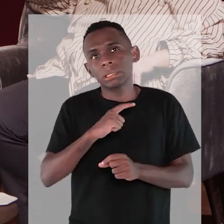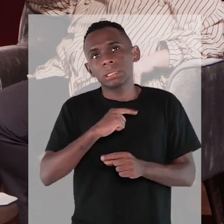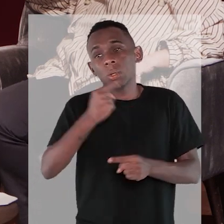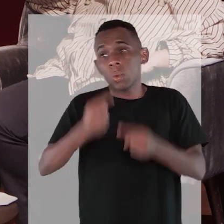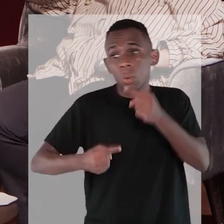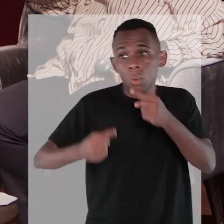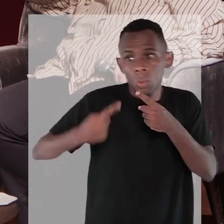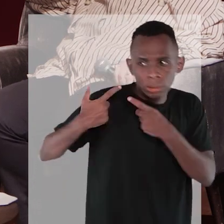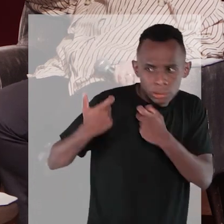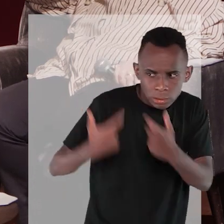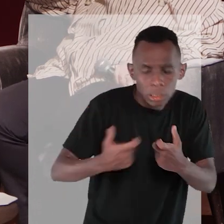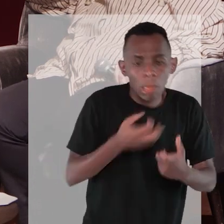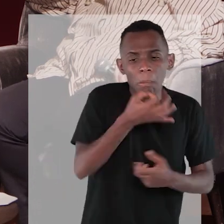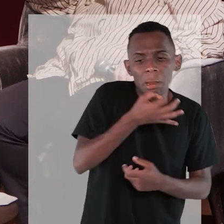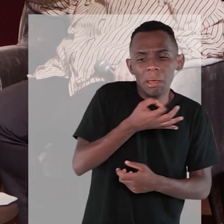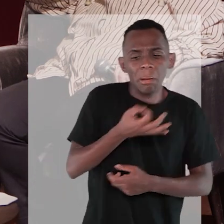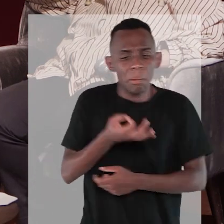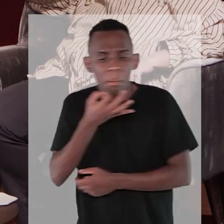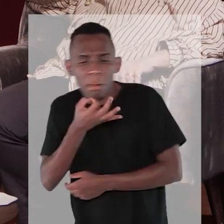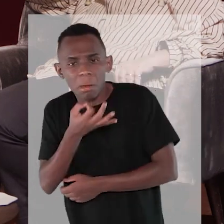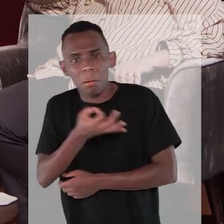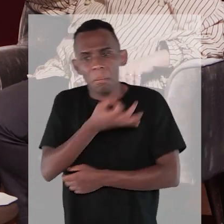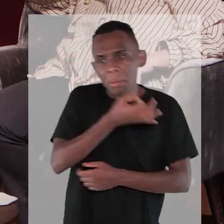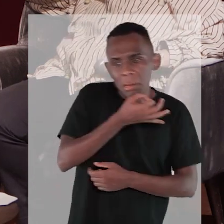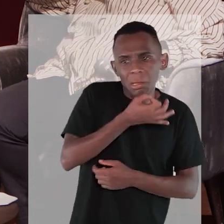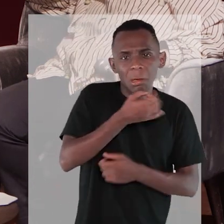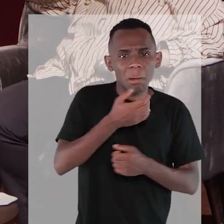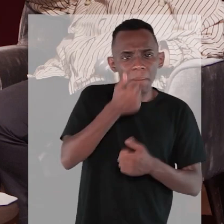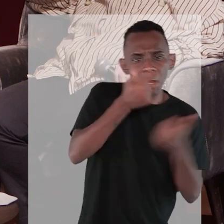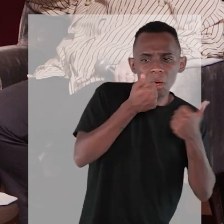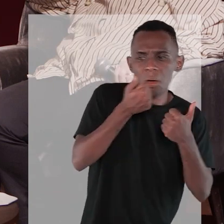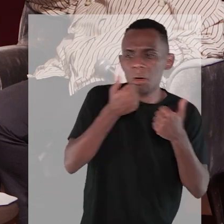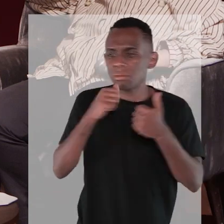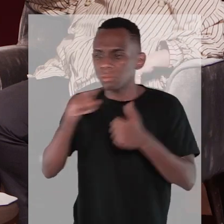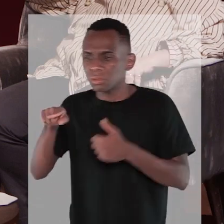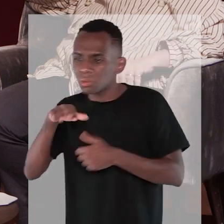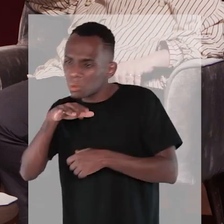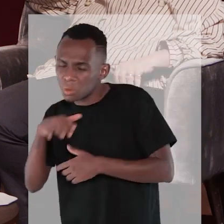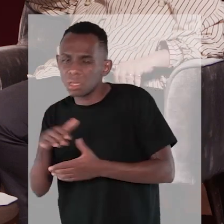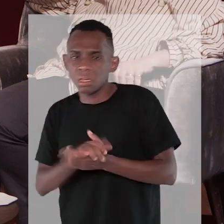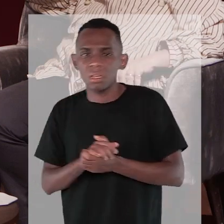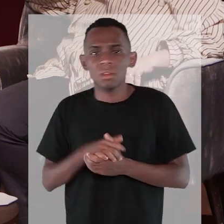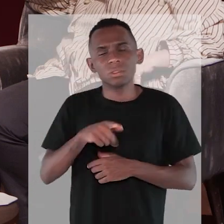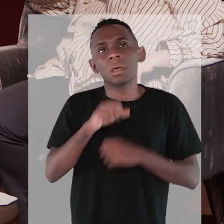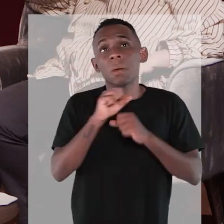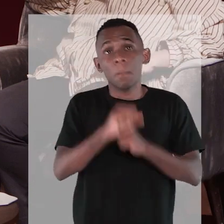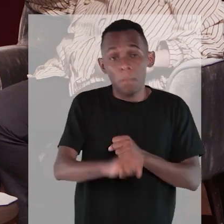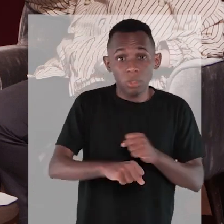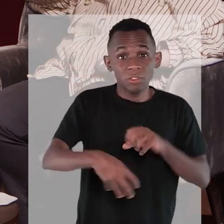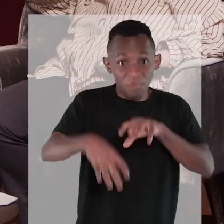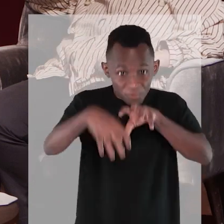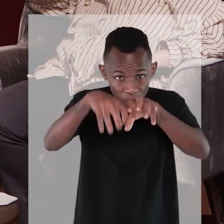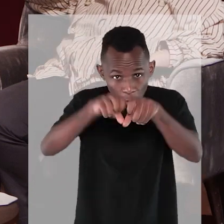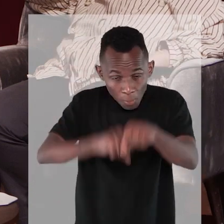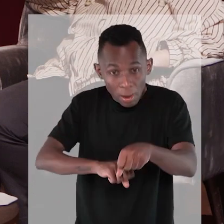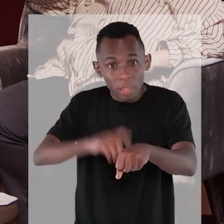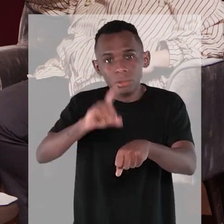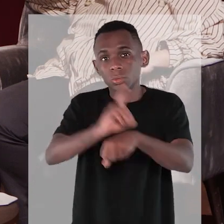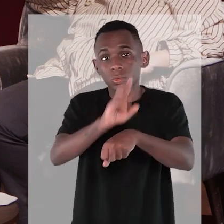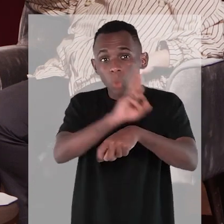de opiniões diferentes. A minha opinião vale tanto com a tua. Você pode ser uma pessoa formada, um doutor